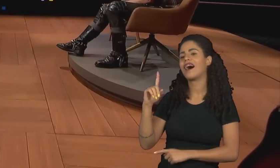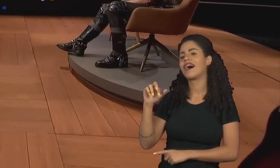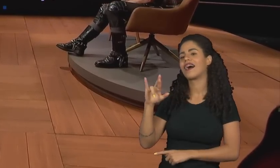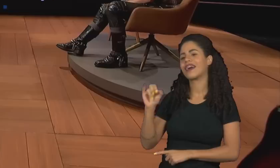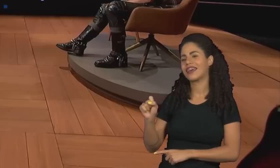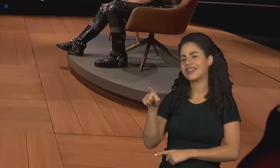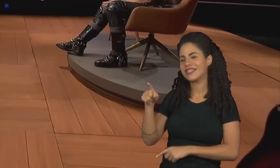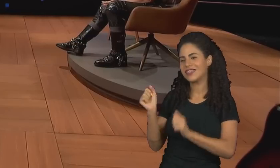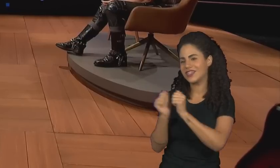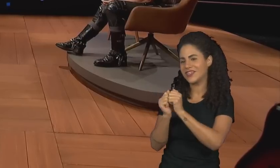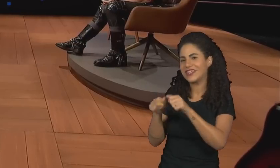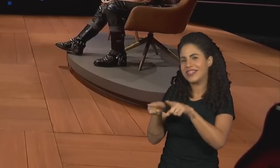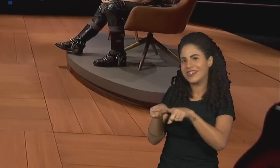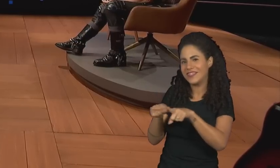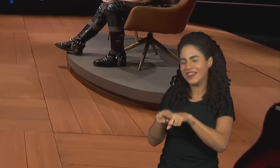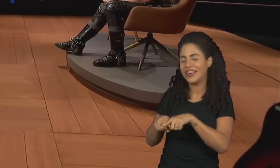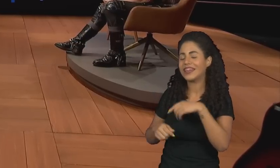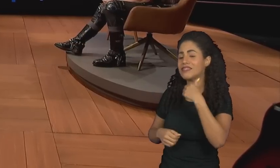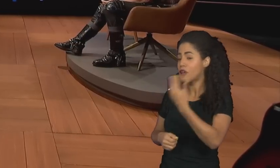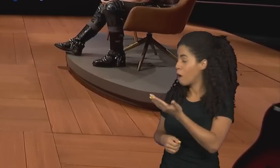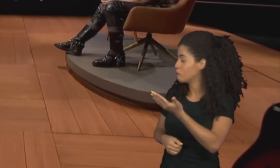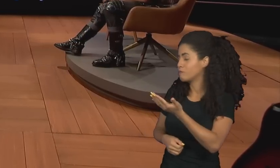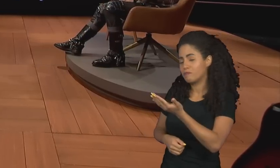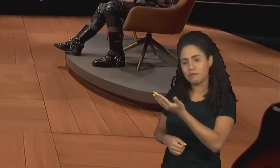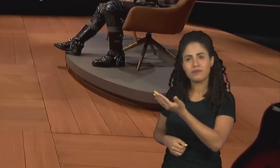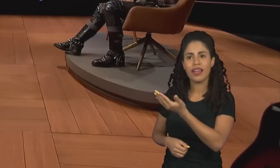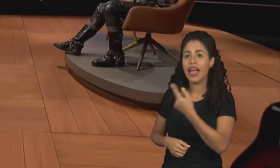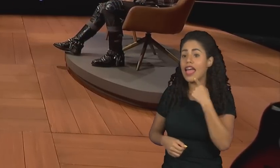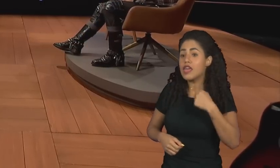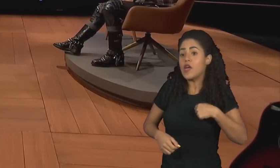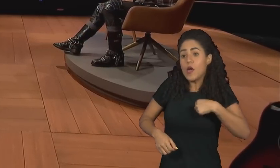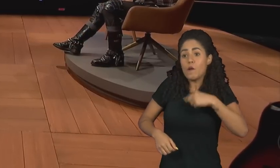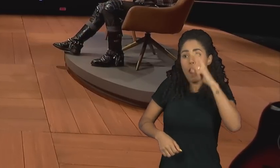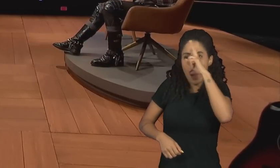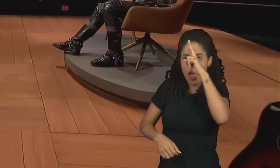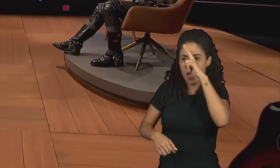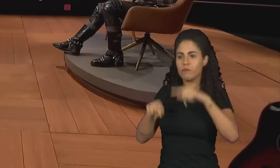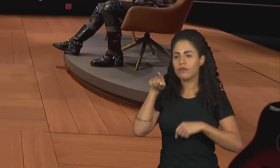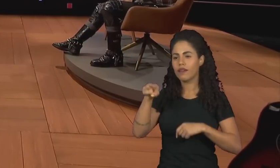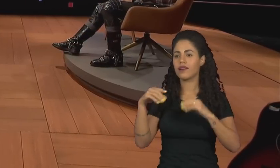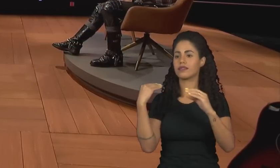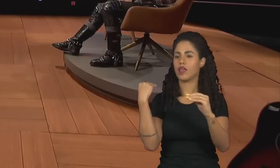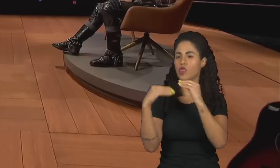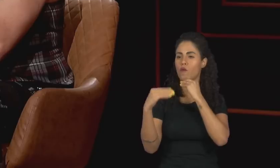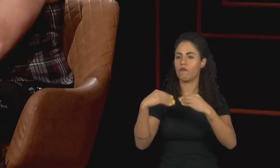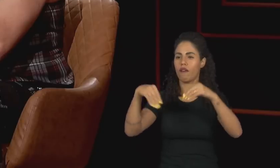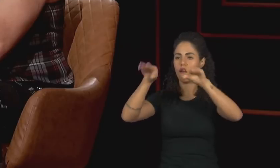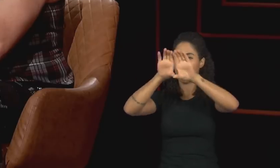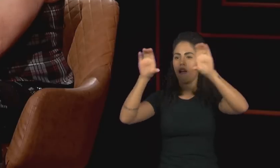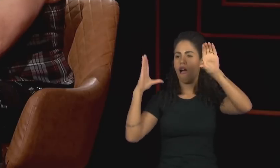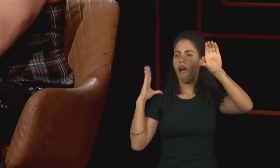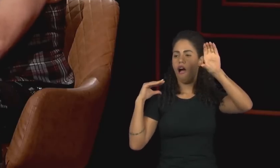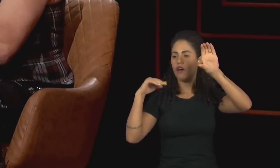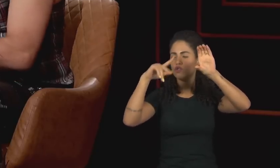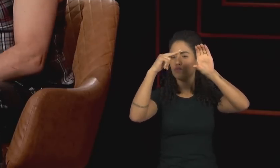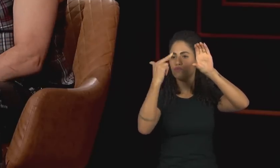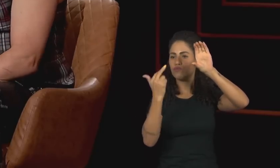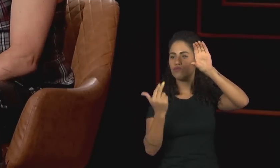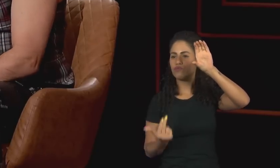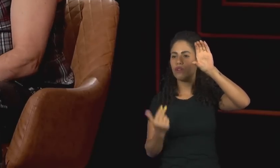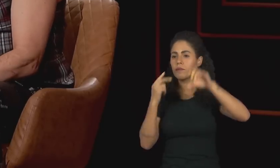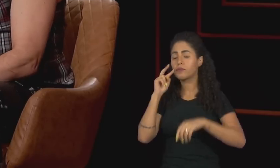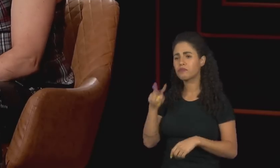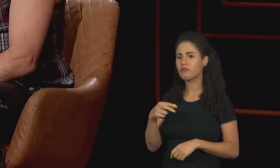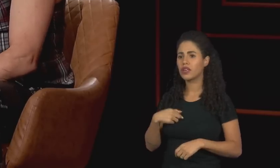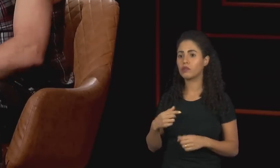também. Mas, não. Cara, eu me lembro que essa novela, eu achei que eu fui muito duro. Eu estava duro.